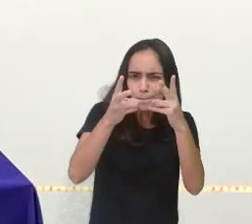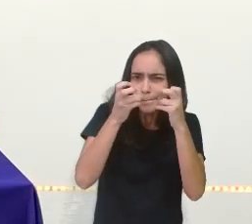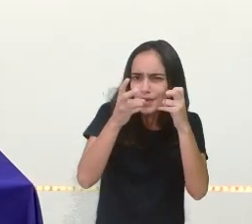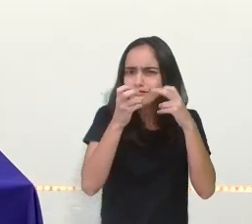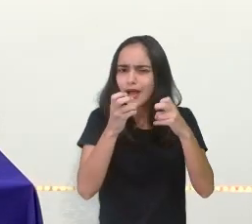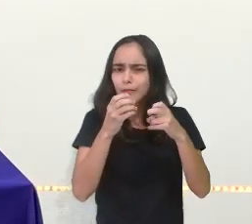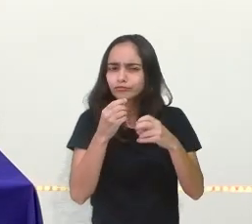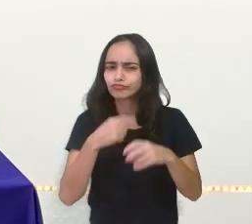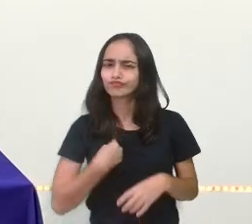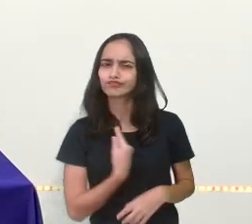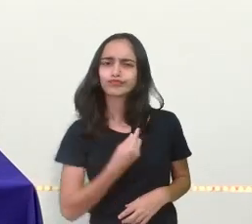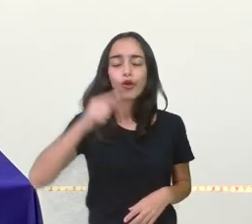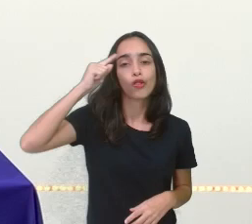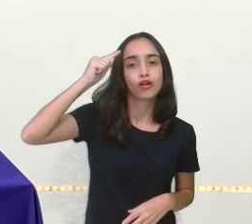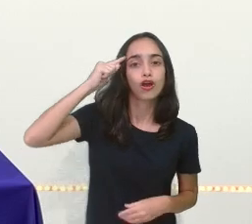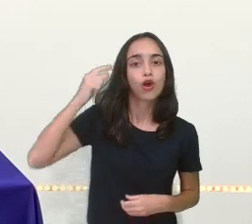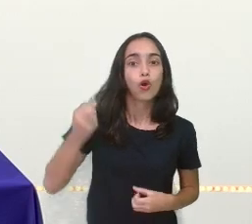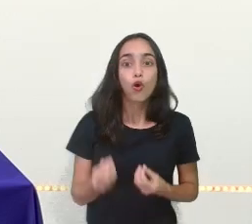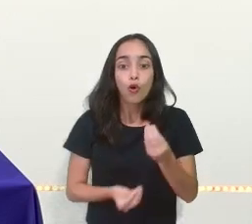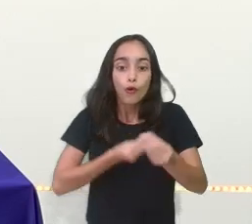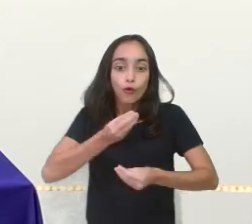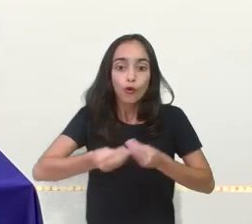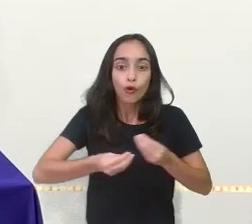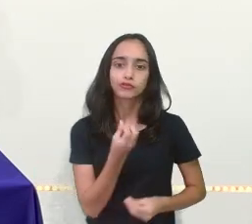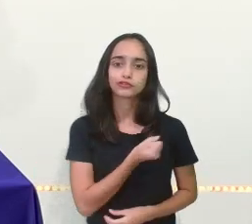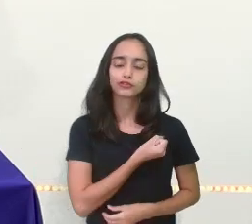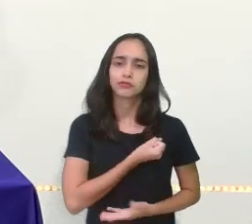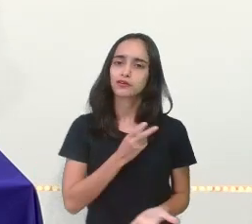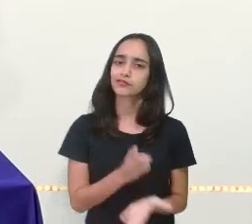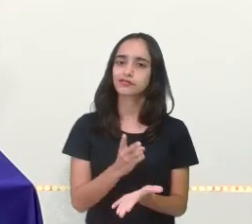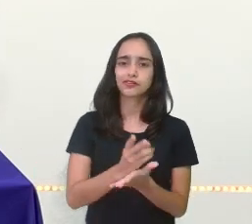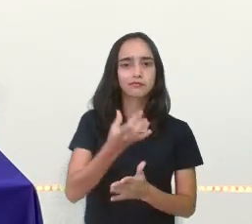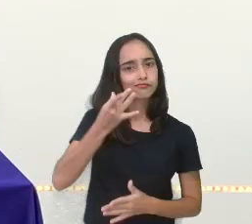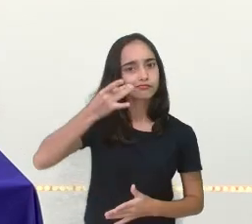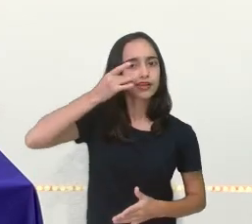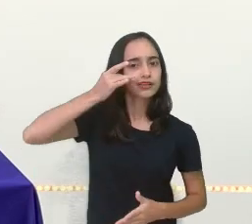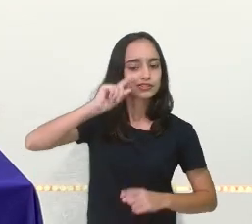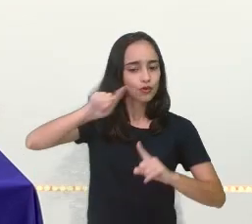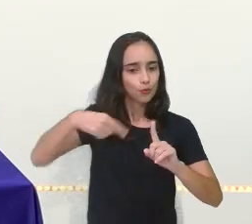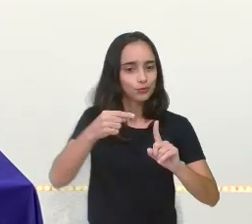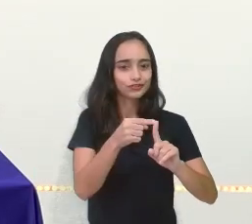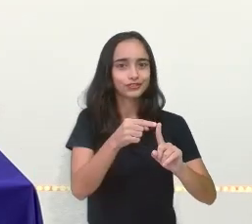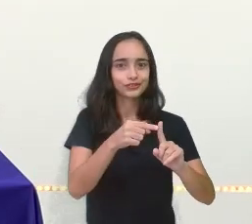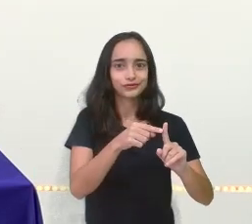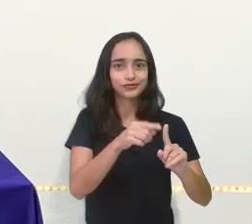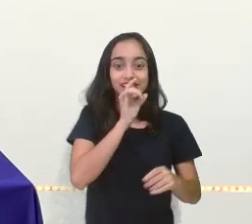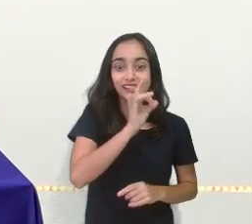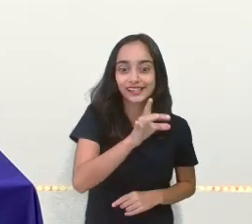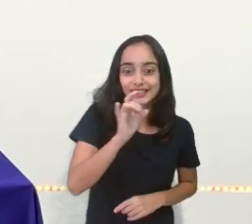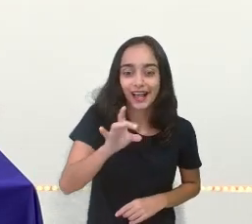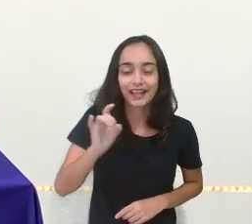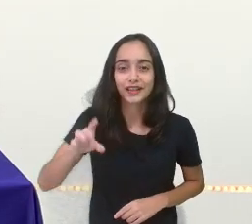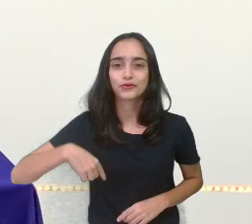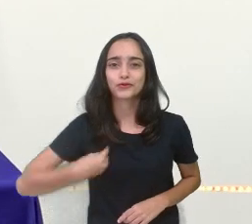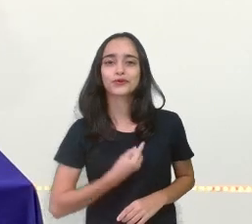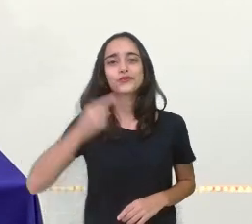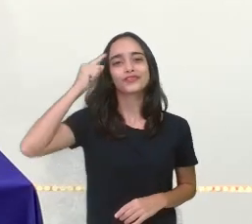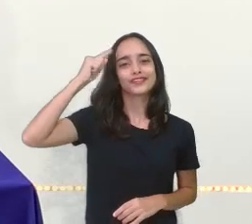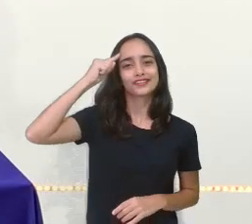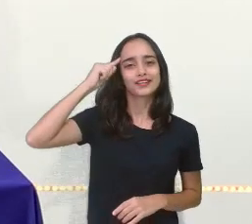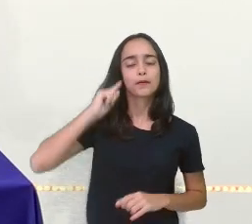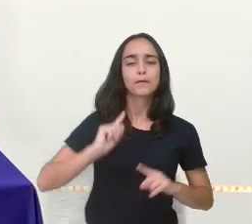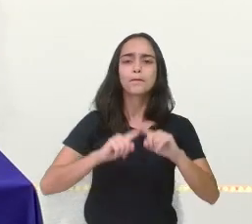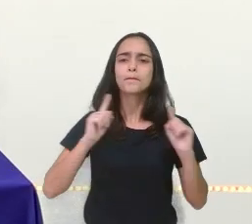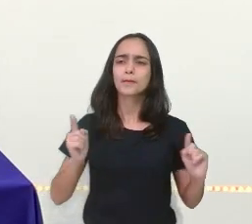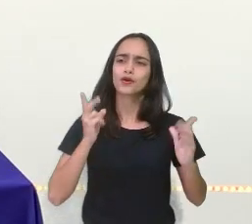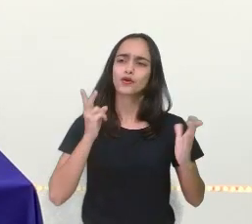cotidiano o quanto o número está presente e a função deles, né? Aí no nosso dia a dia. Mas vamos